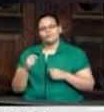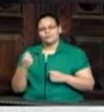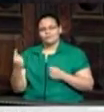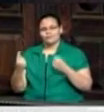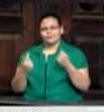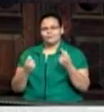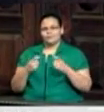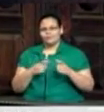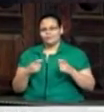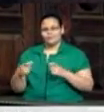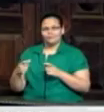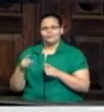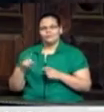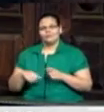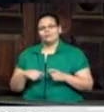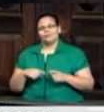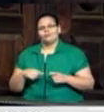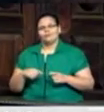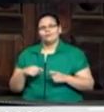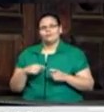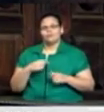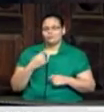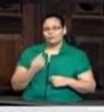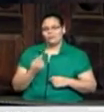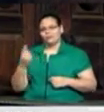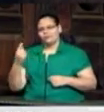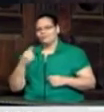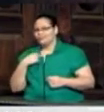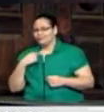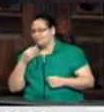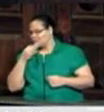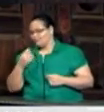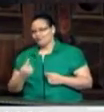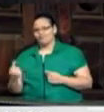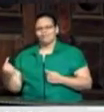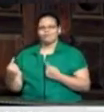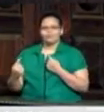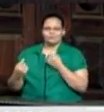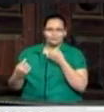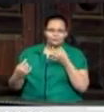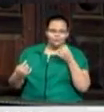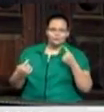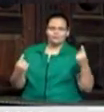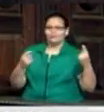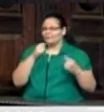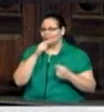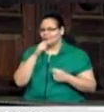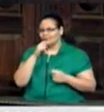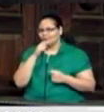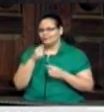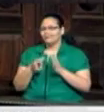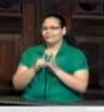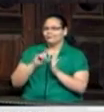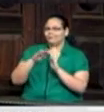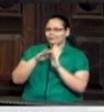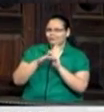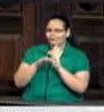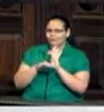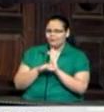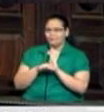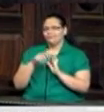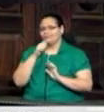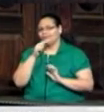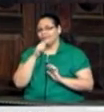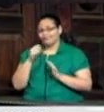esparsos, cada um puxando o barco para um lado, sem ter um planejamento, sem ter um rumo